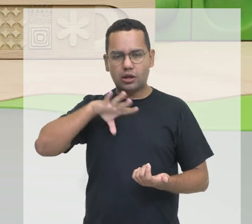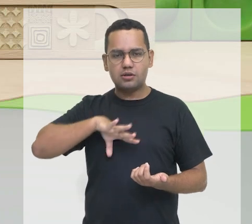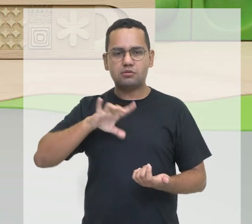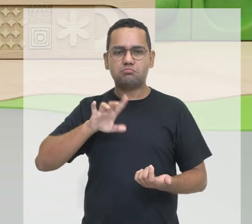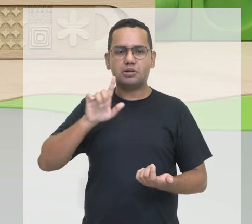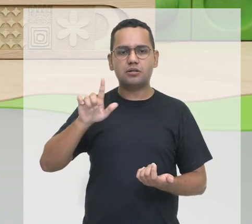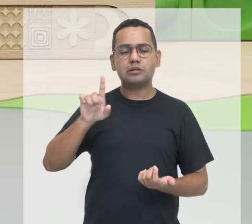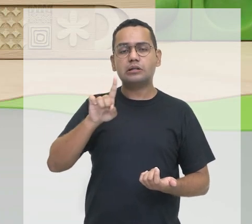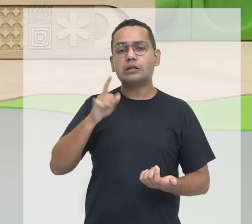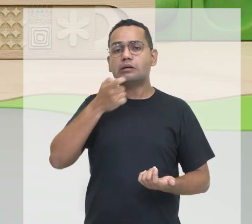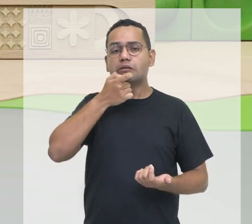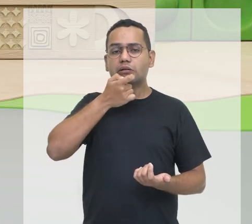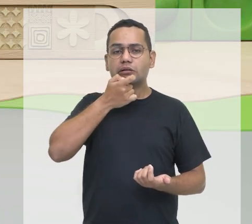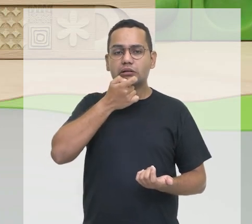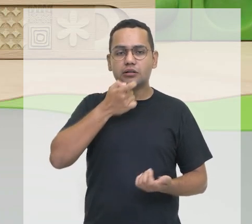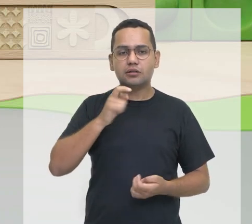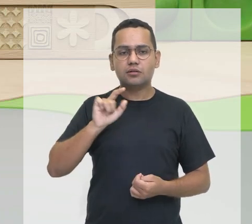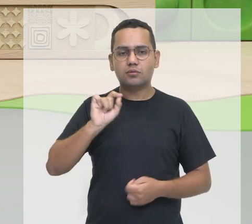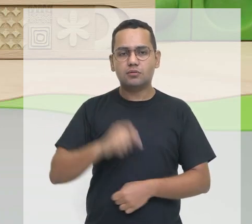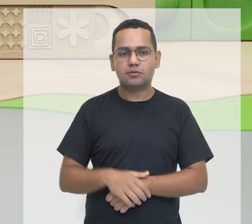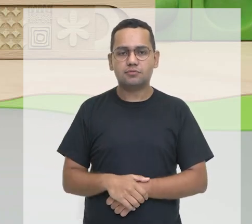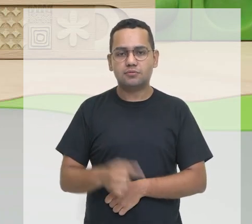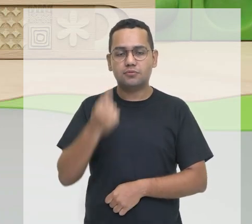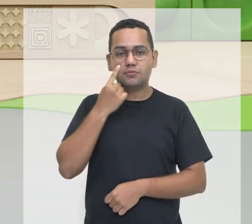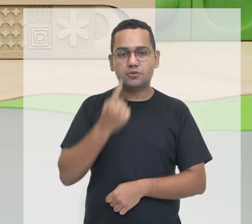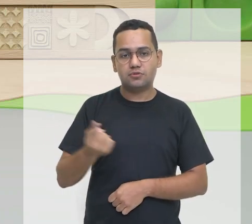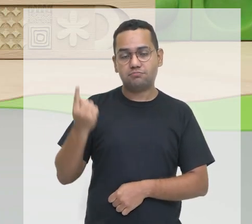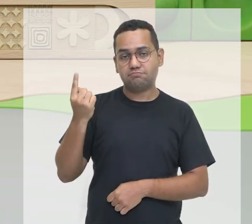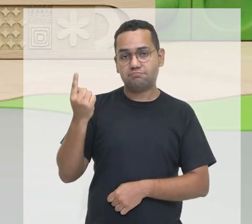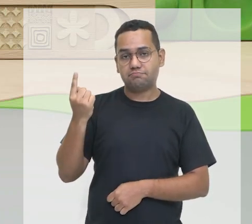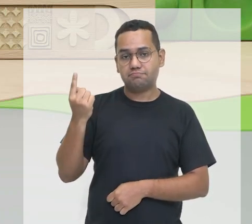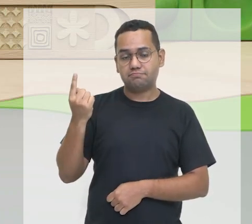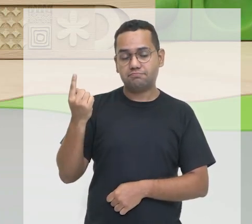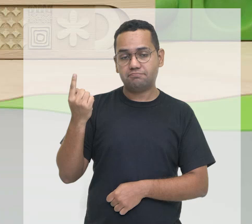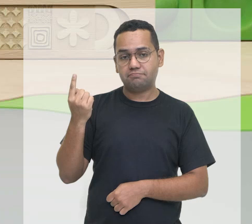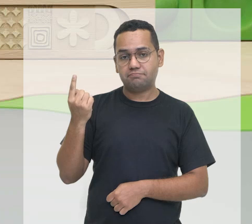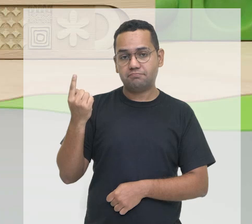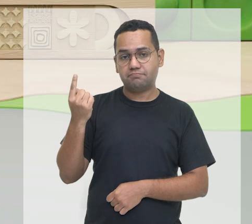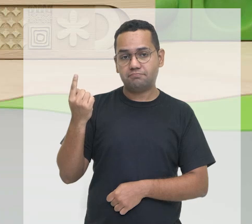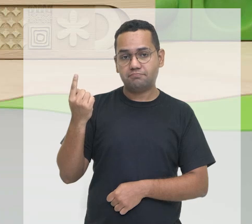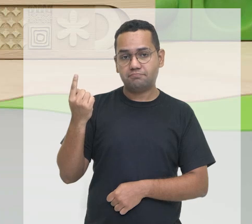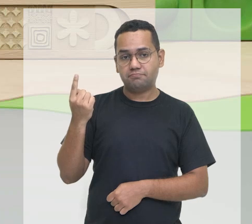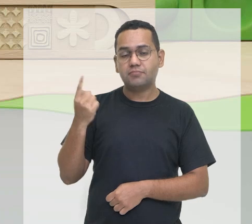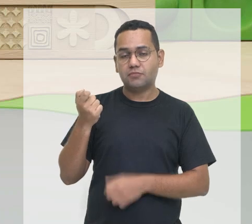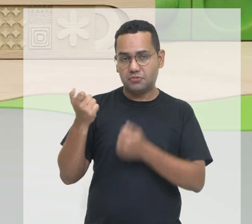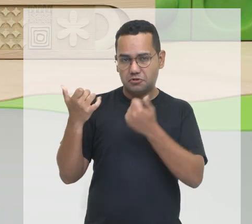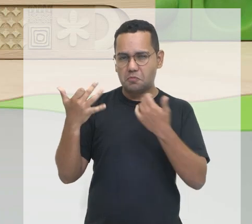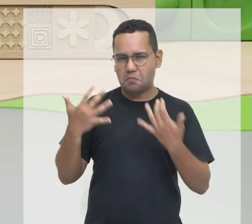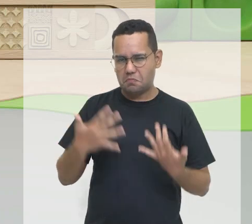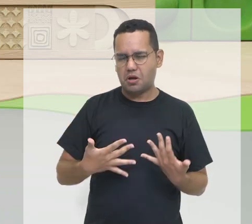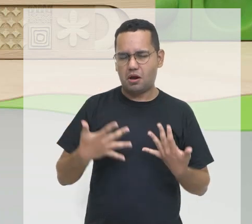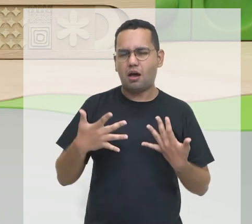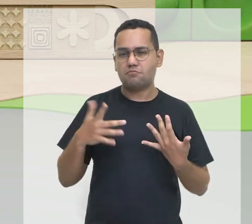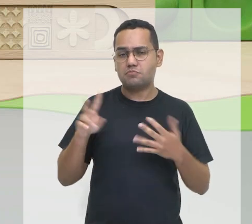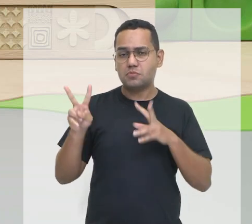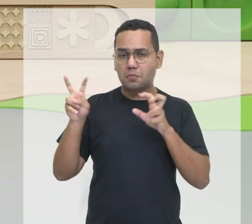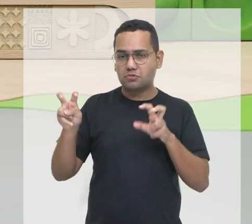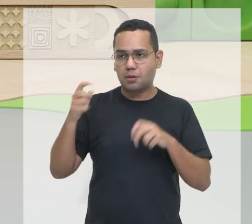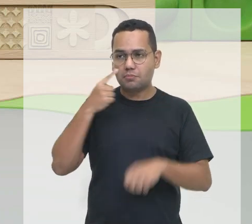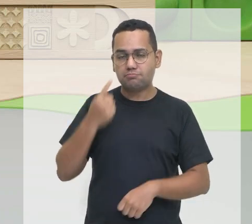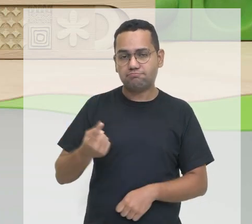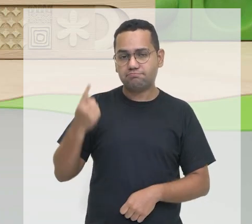em inglês nós podemos falar simplesmente Rigel. Aí ela vai aparecer aqui pertinho de mim e aí eu vou falar um pouquinho mais sobre ela, dessa